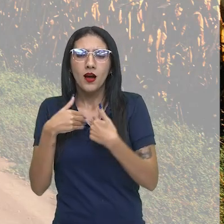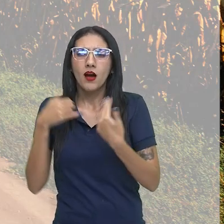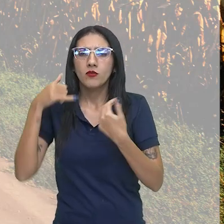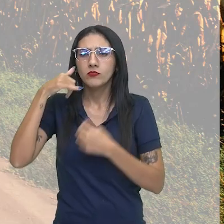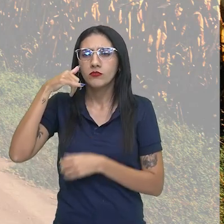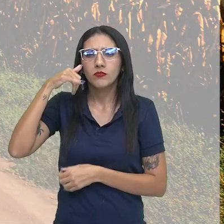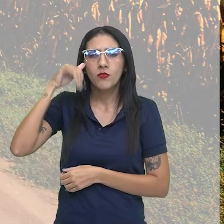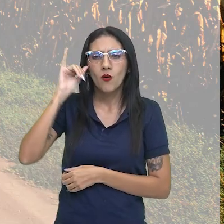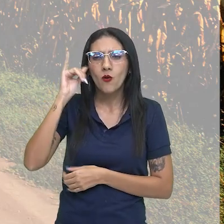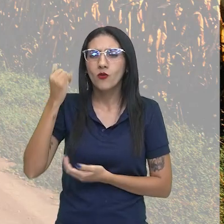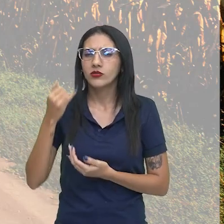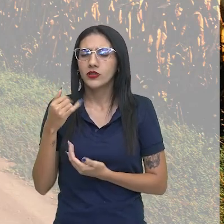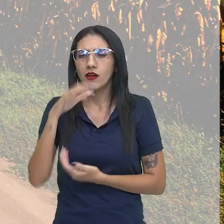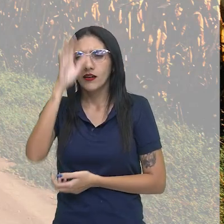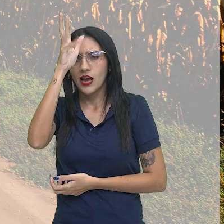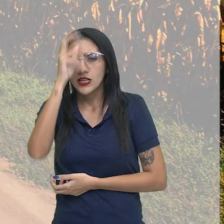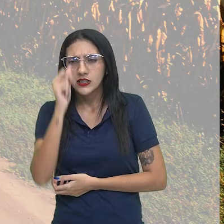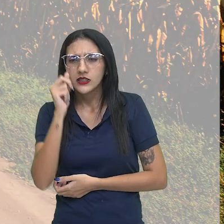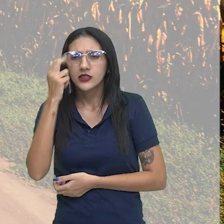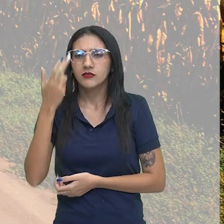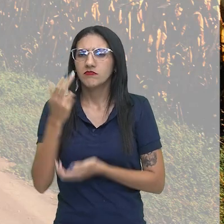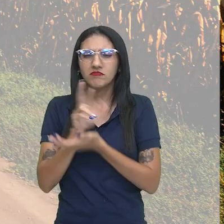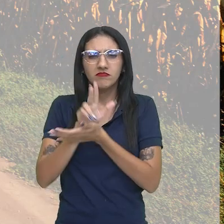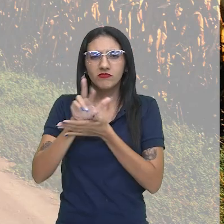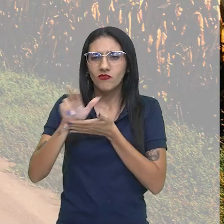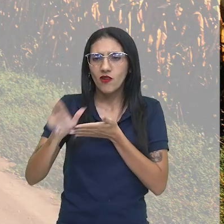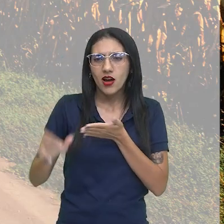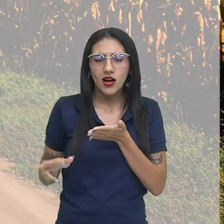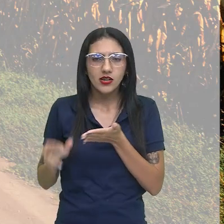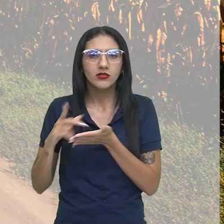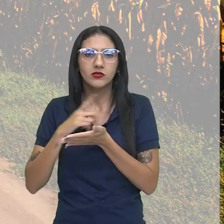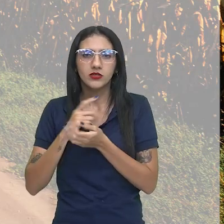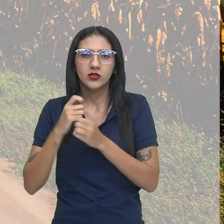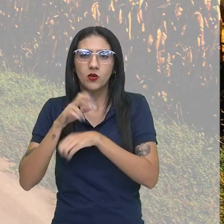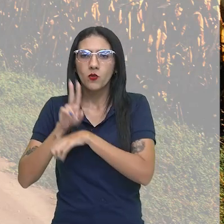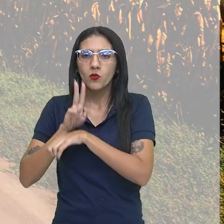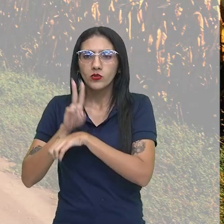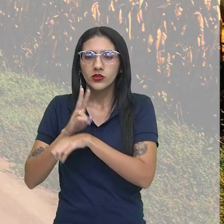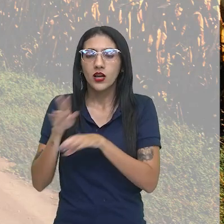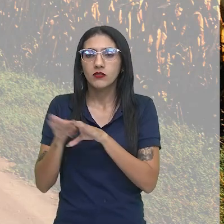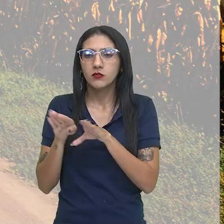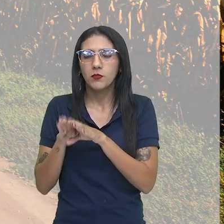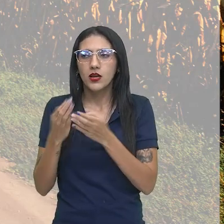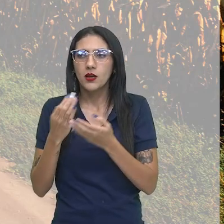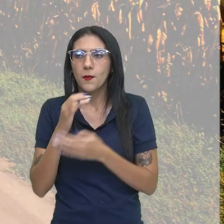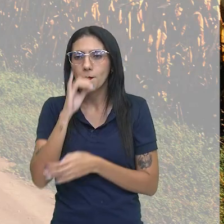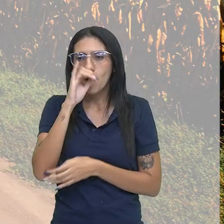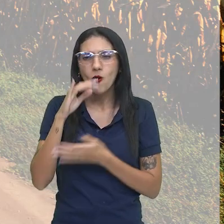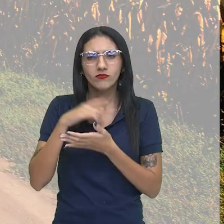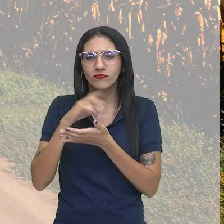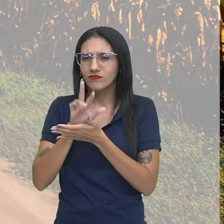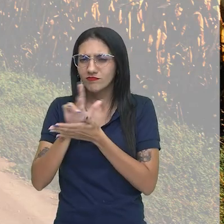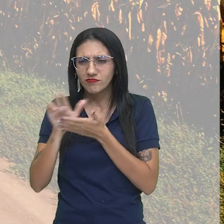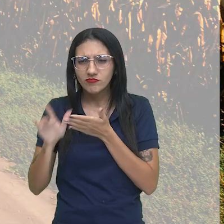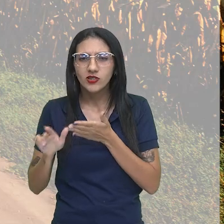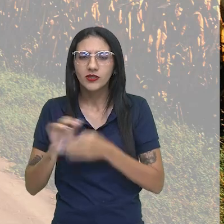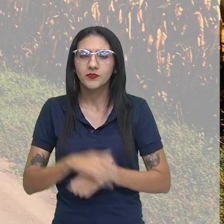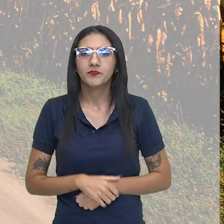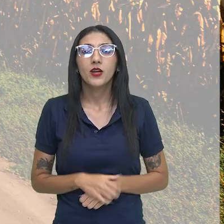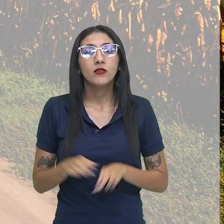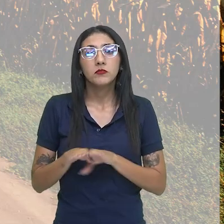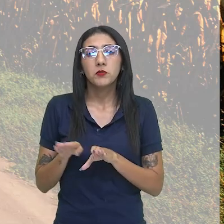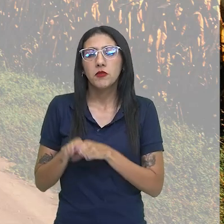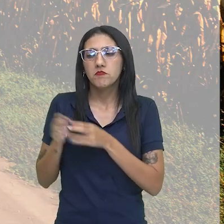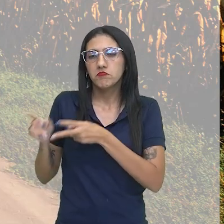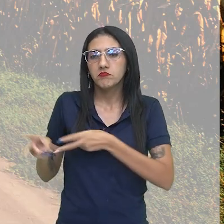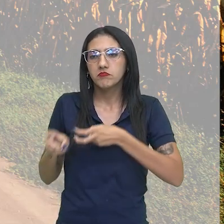né, galinha, frango, né, gado, né, os suínos lá, e etc. Né, e também o